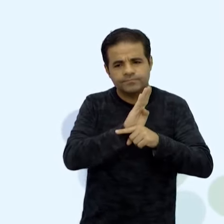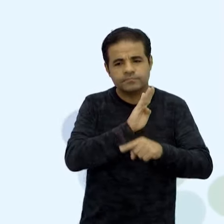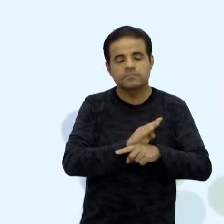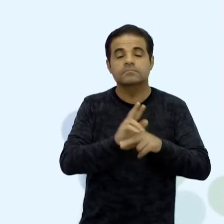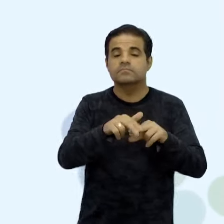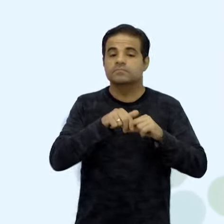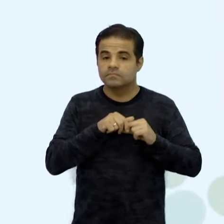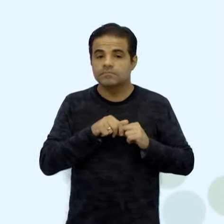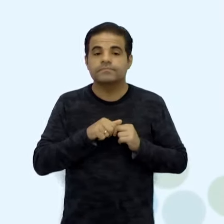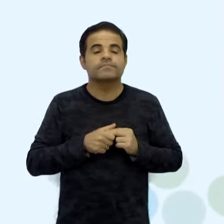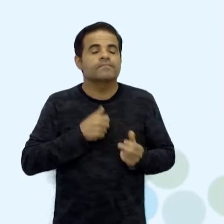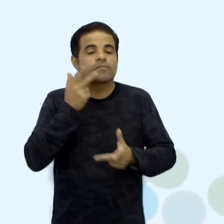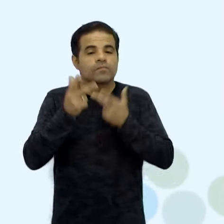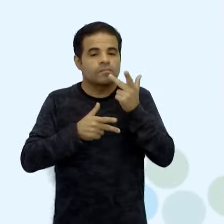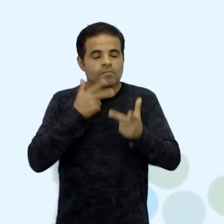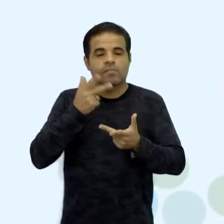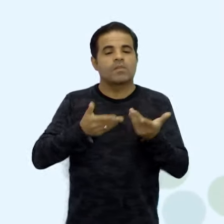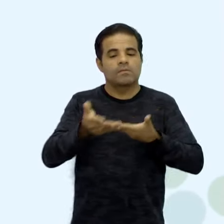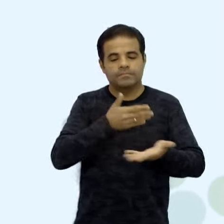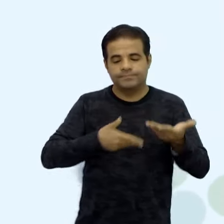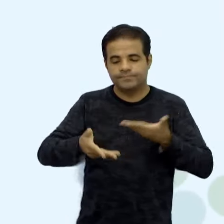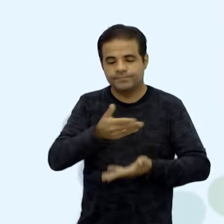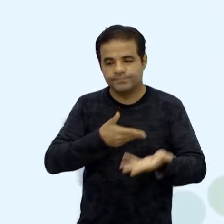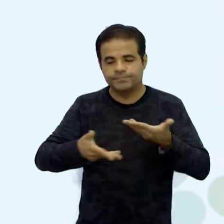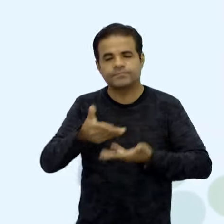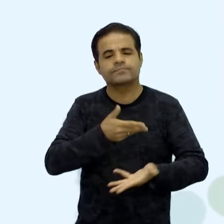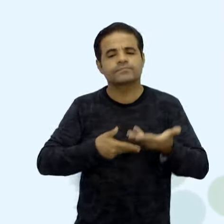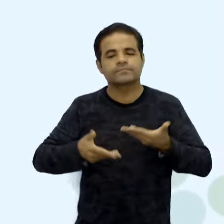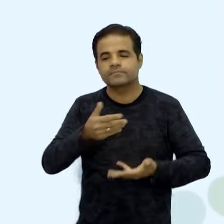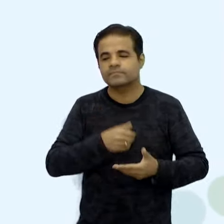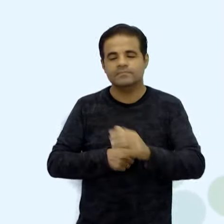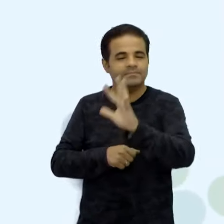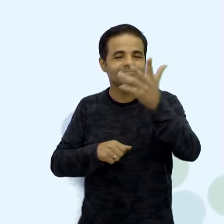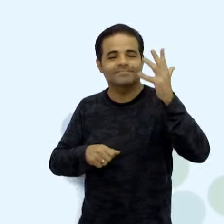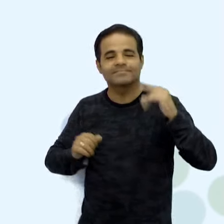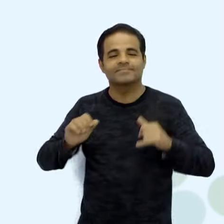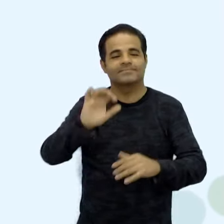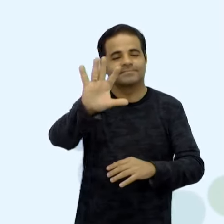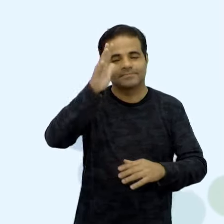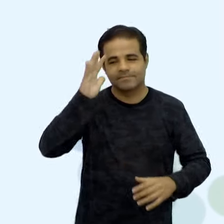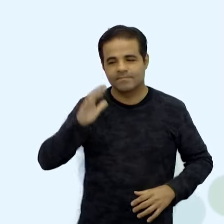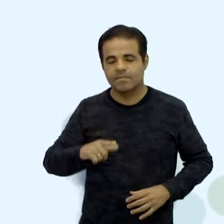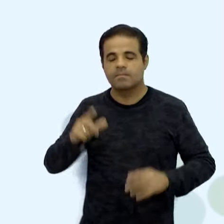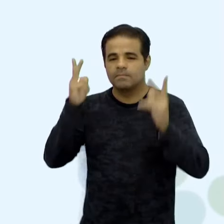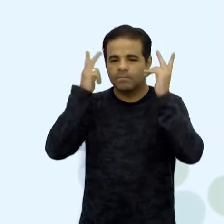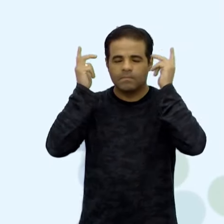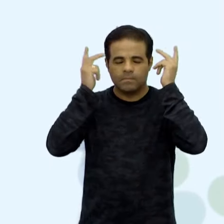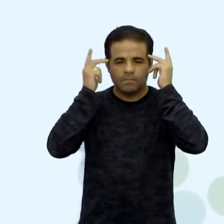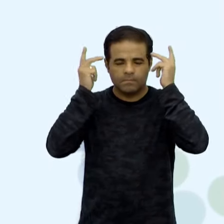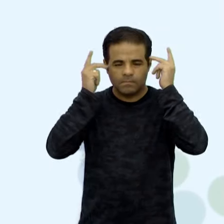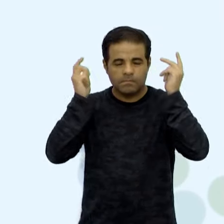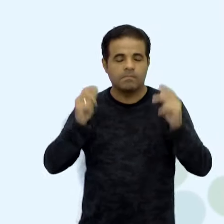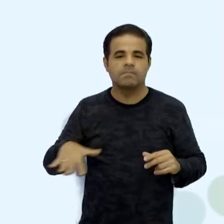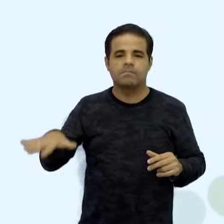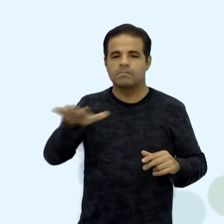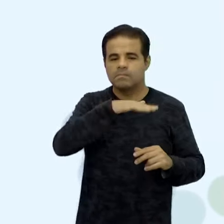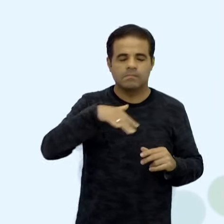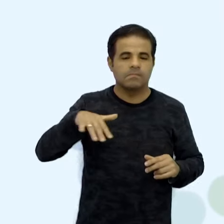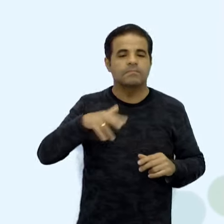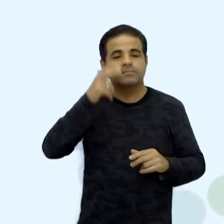Por isso que a gente está falando de uma relação entre a paisagem natural, intocada, e a